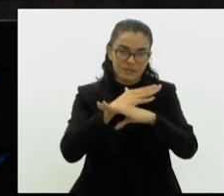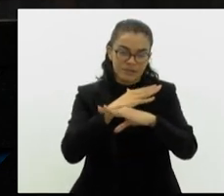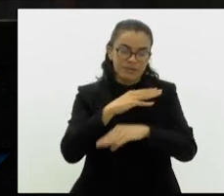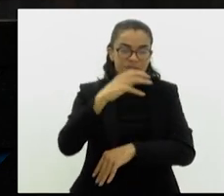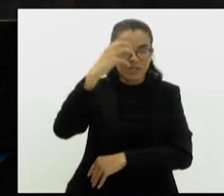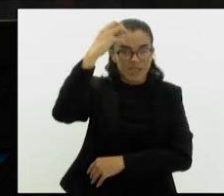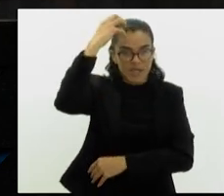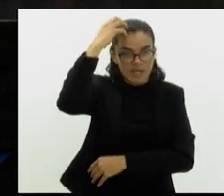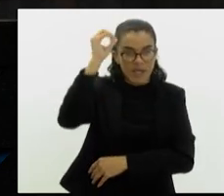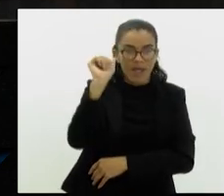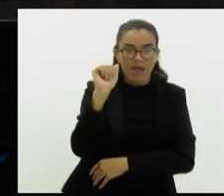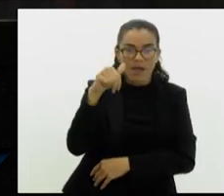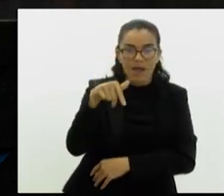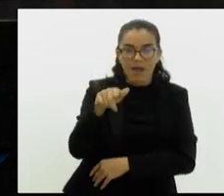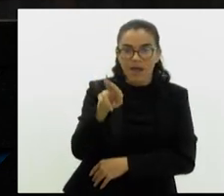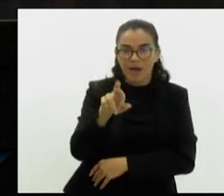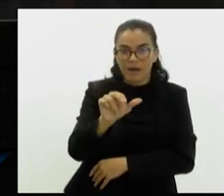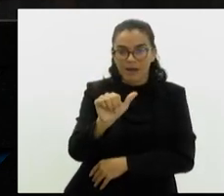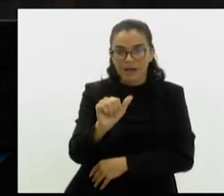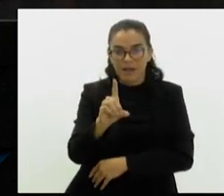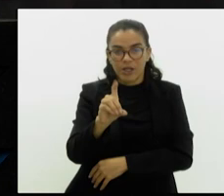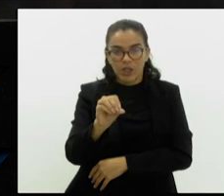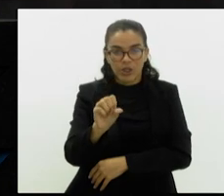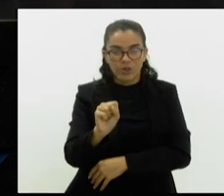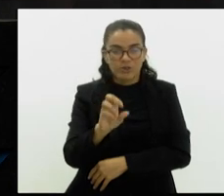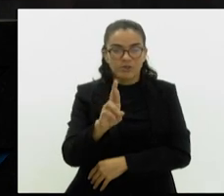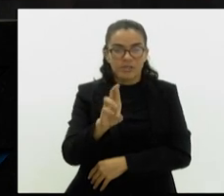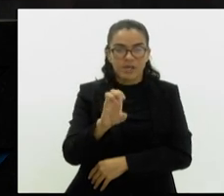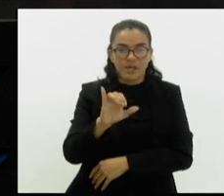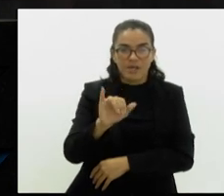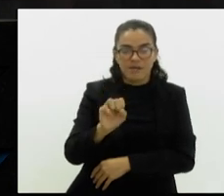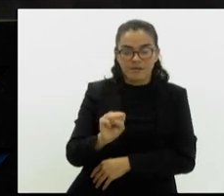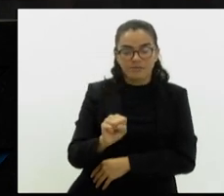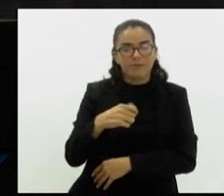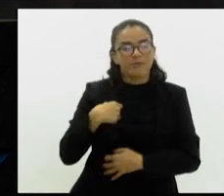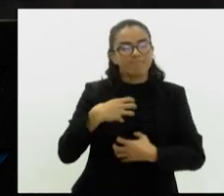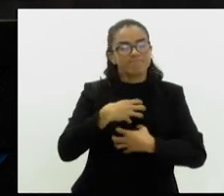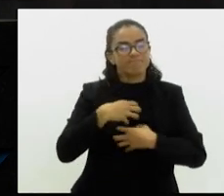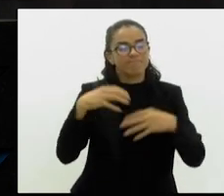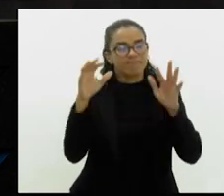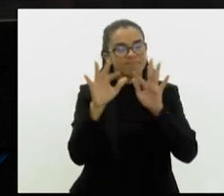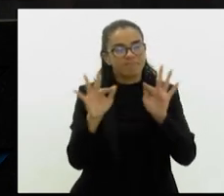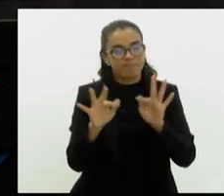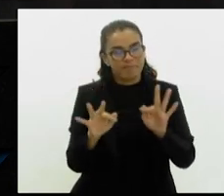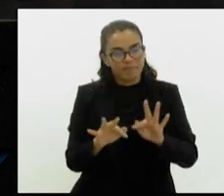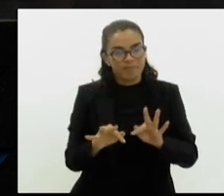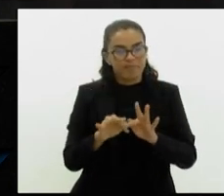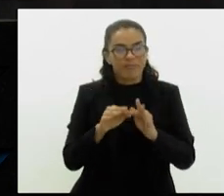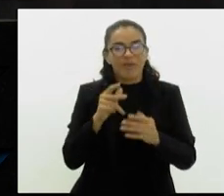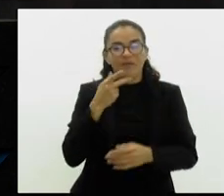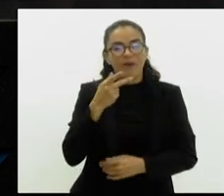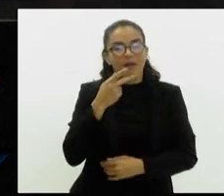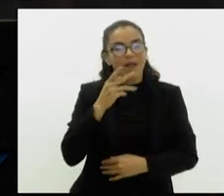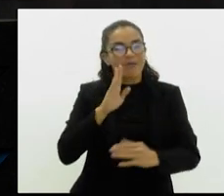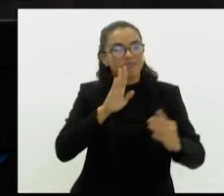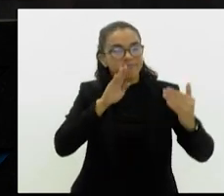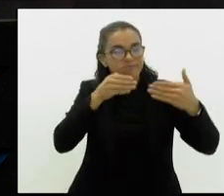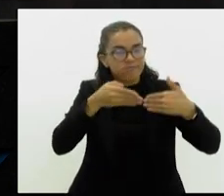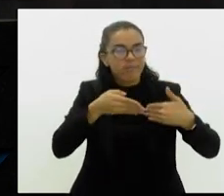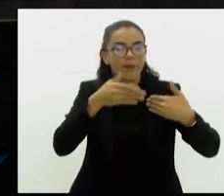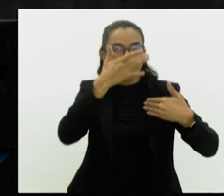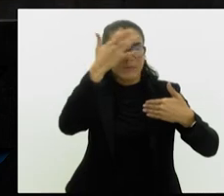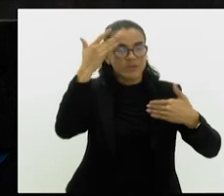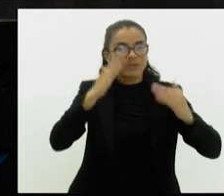angra dos jeis Então eu fico aqui muito satisfeita em poder estar falando diretamente com o morador